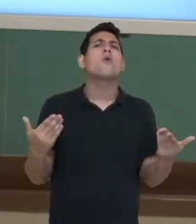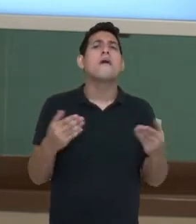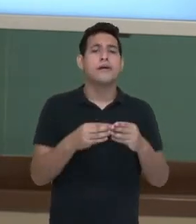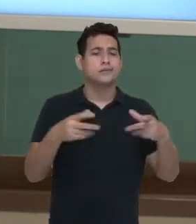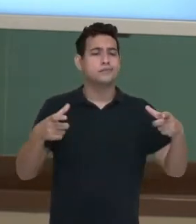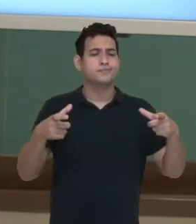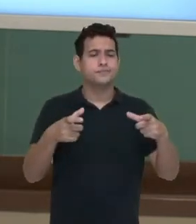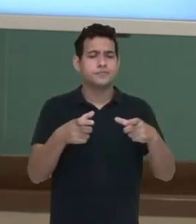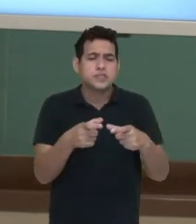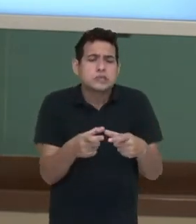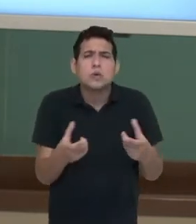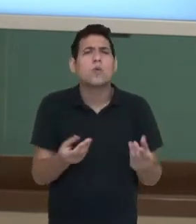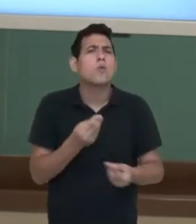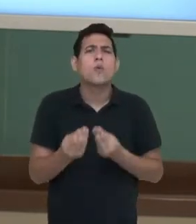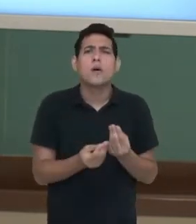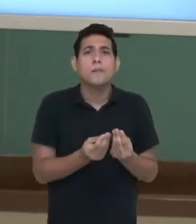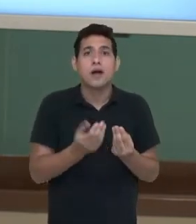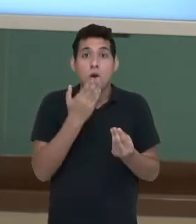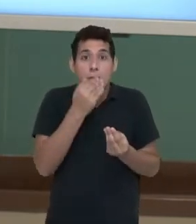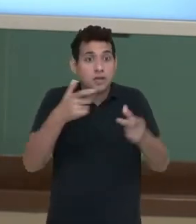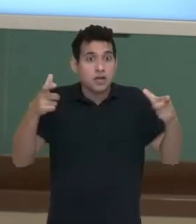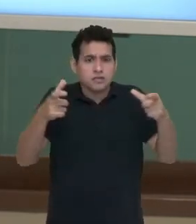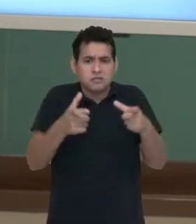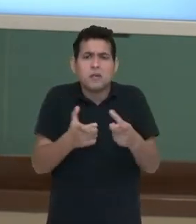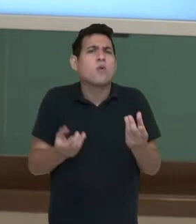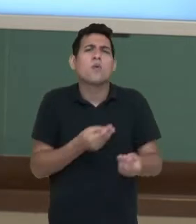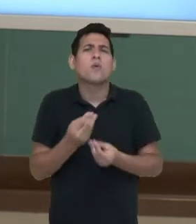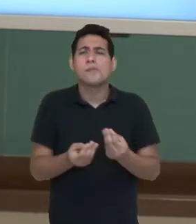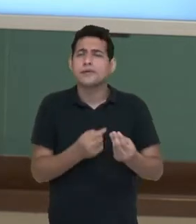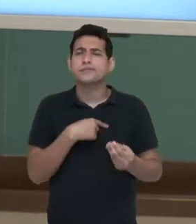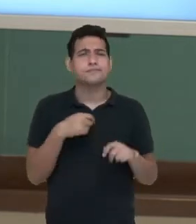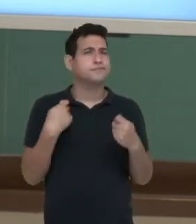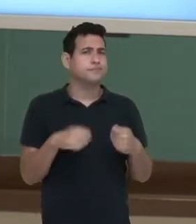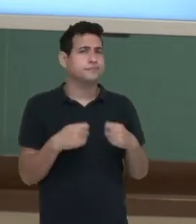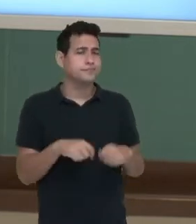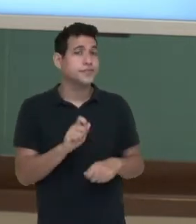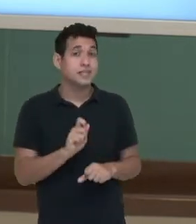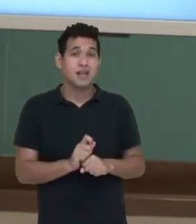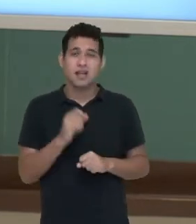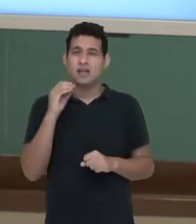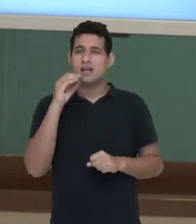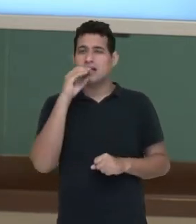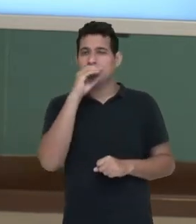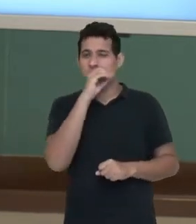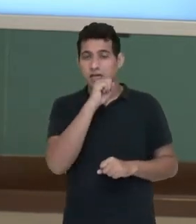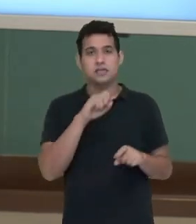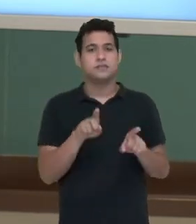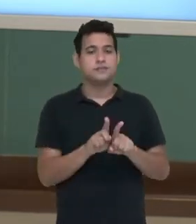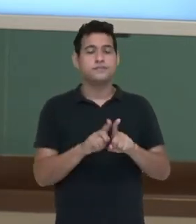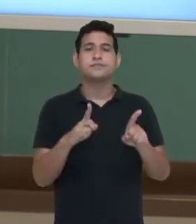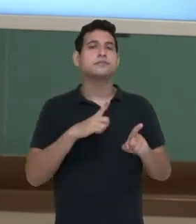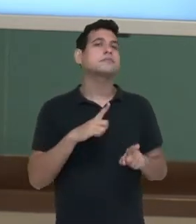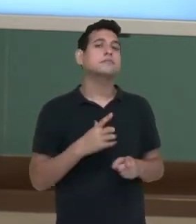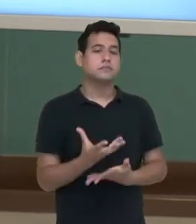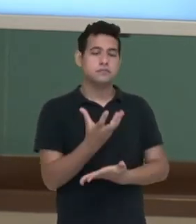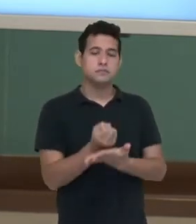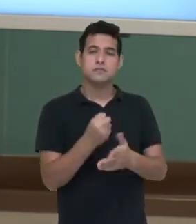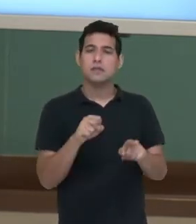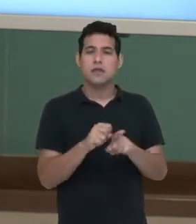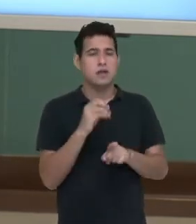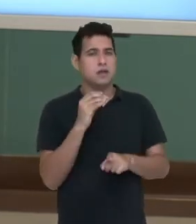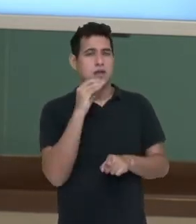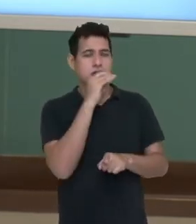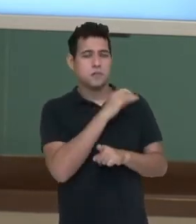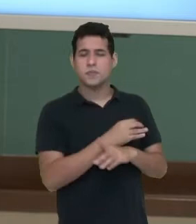ali, né? Daquele alimento, né? Que a gente vai precisar ali aquecer para que ele adquira ali, né? Uma